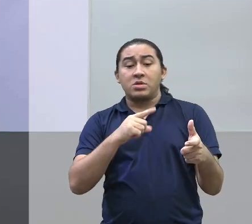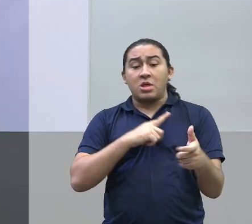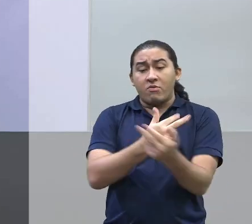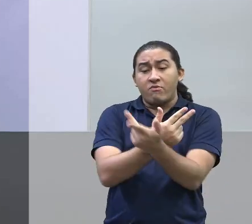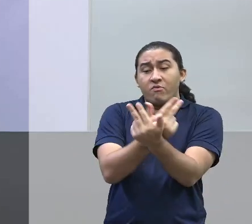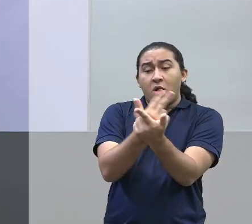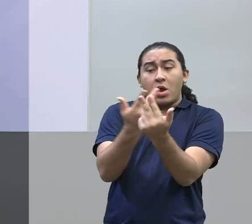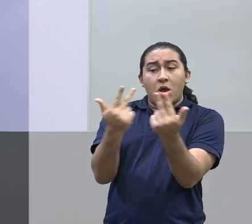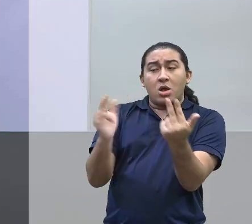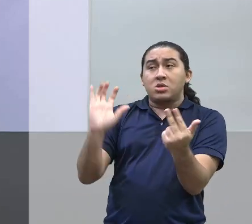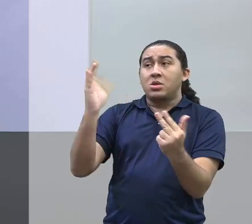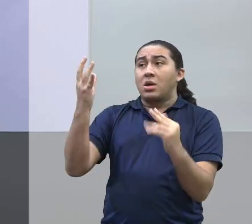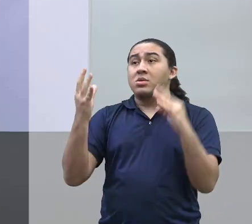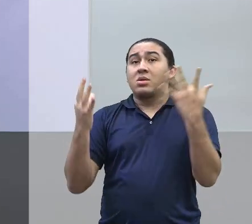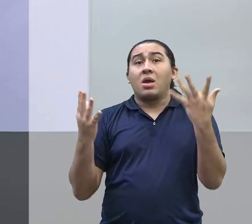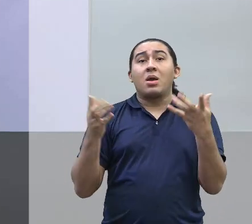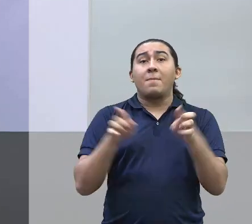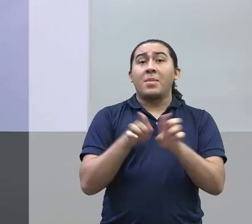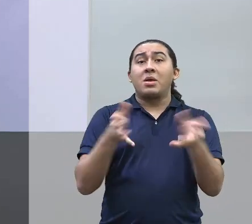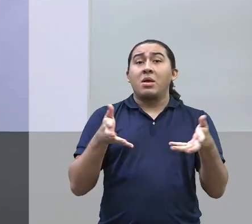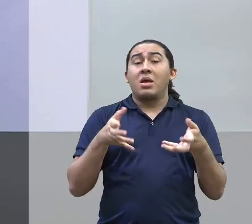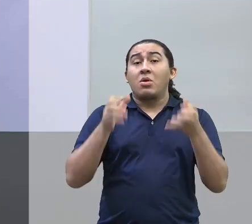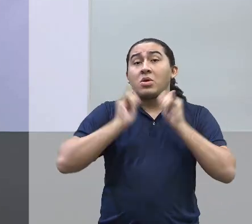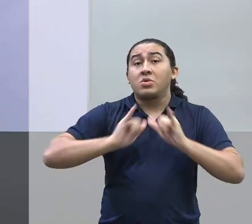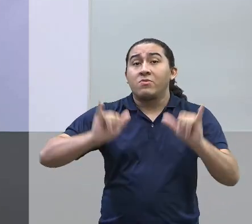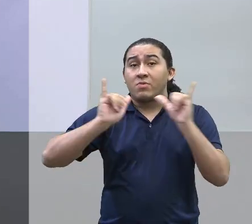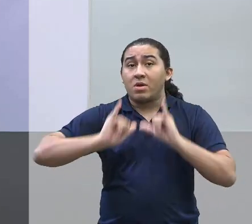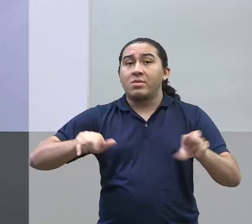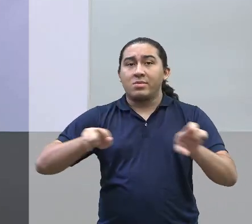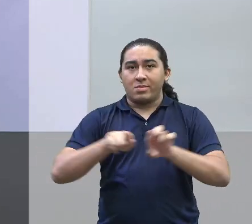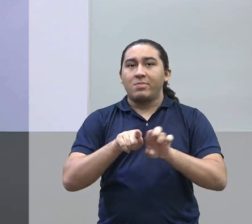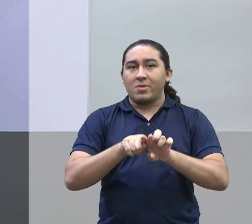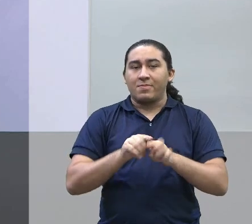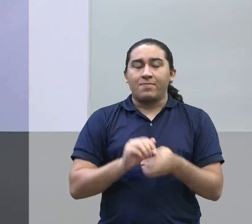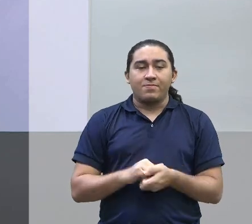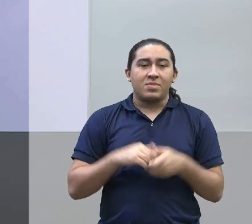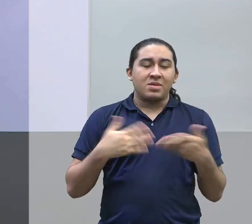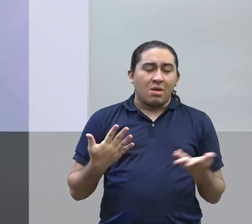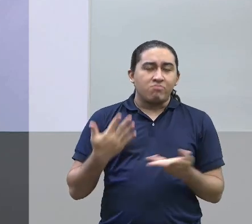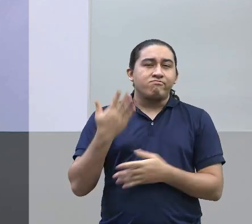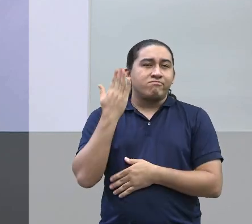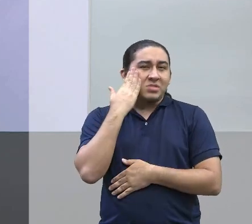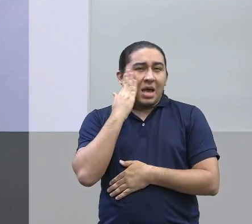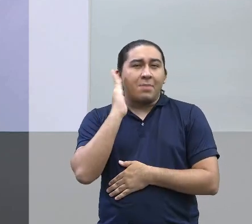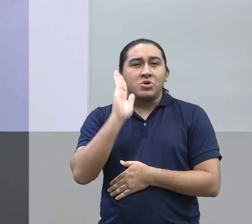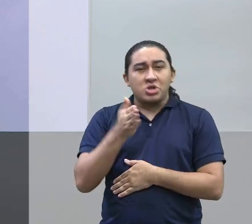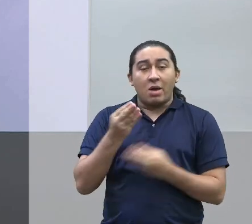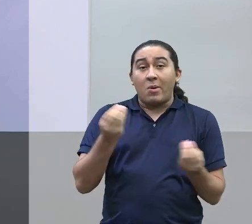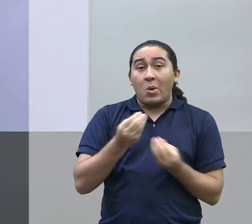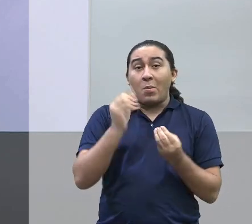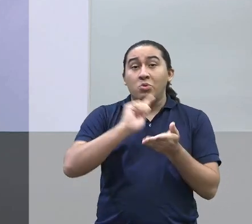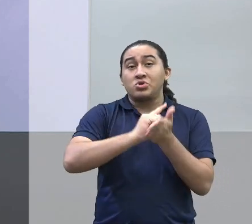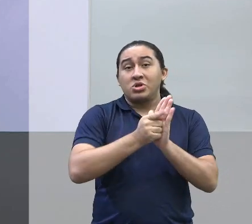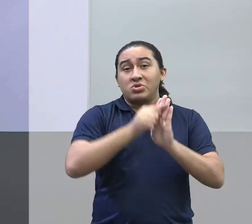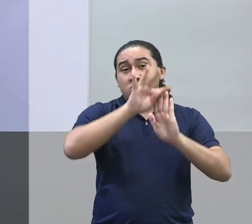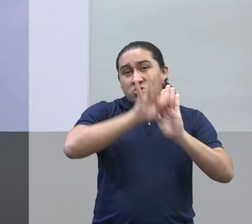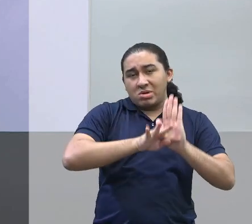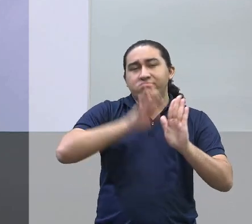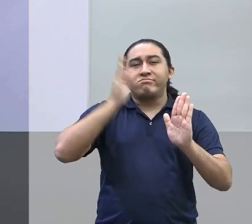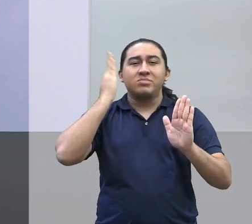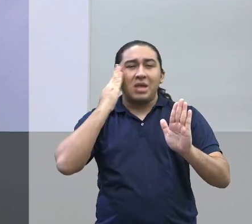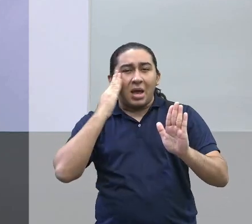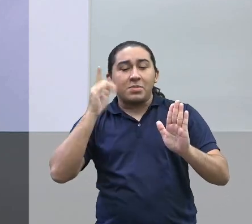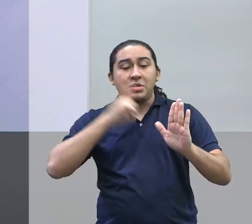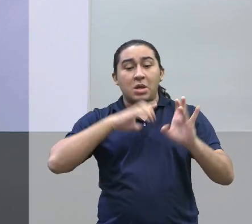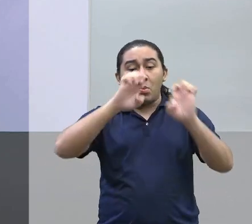coisas acontecendo que eu gostaria de noticiar, não é verdade? Então, eu já sei como escrever uma notícia. Eu já sei